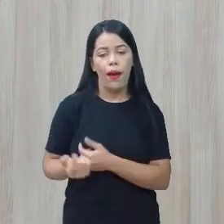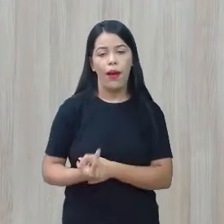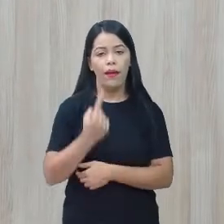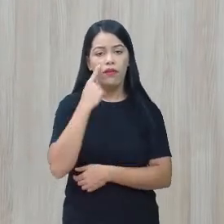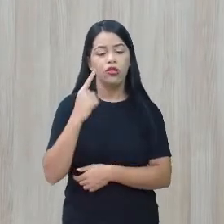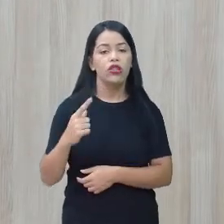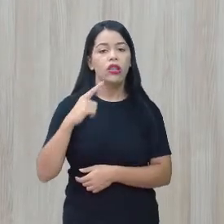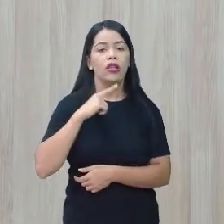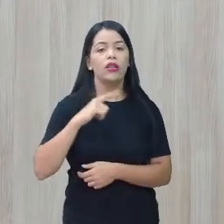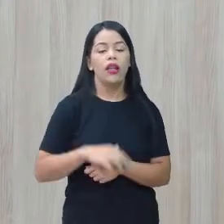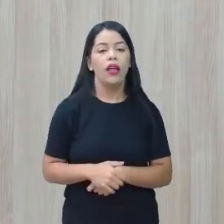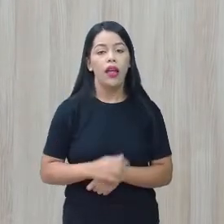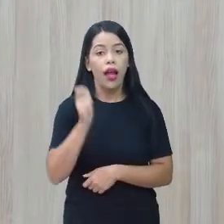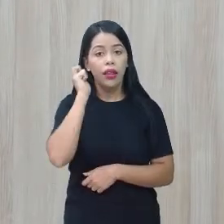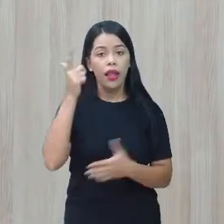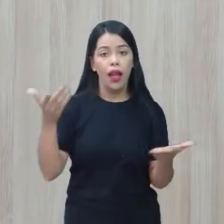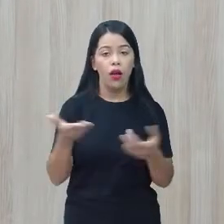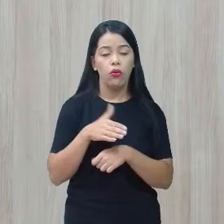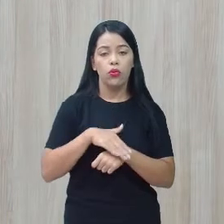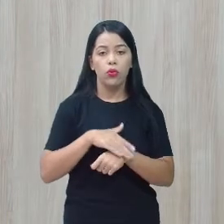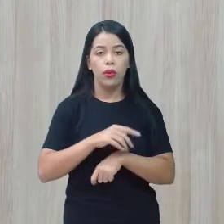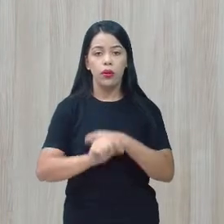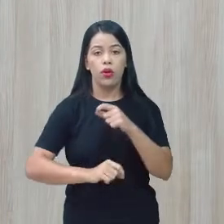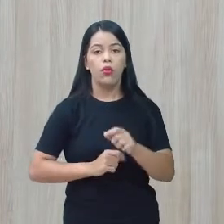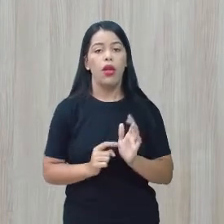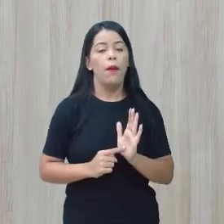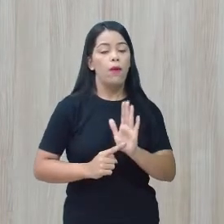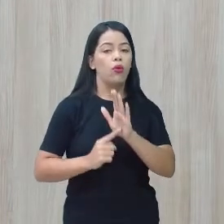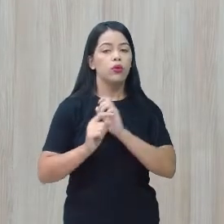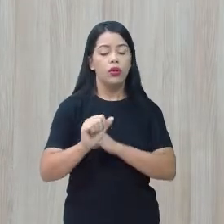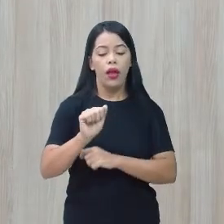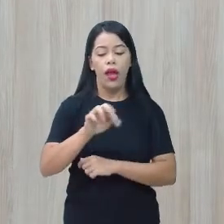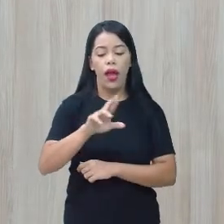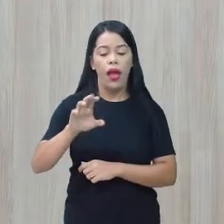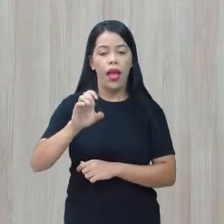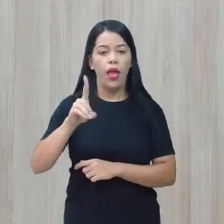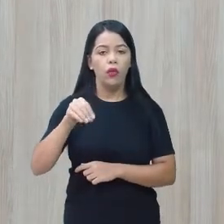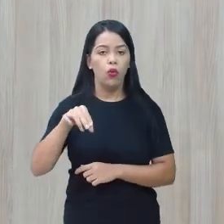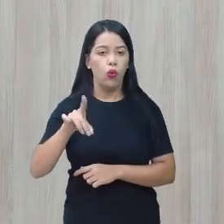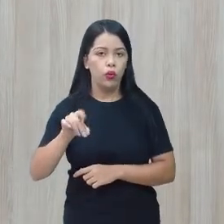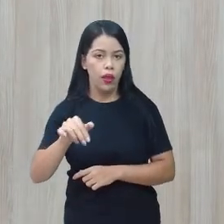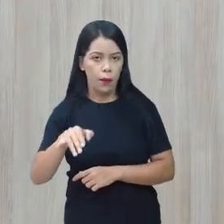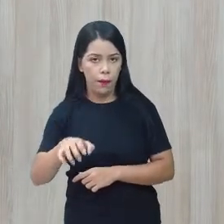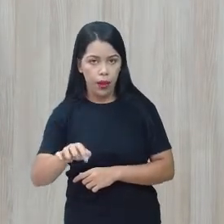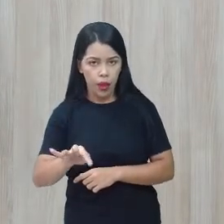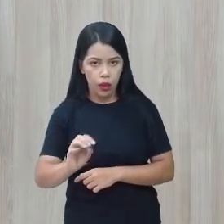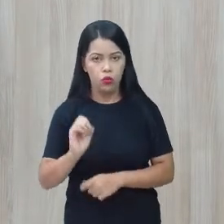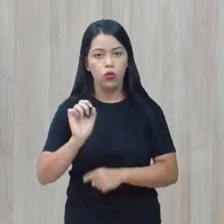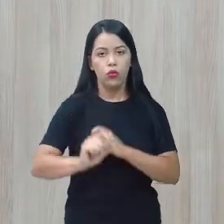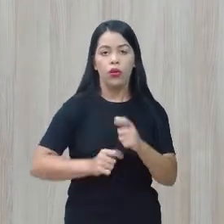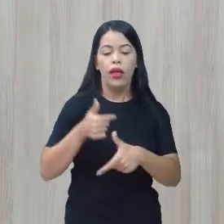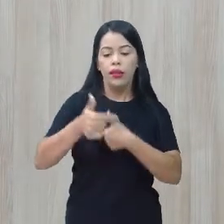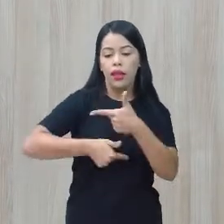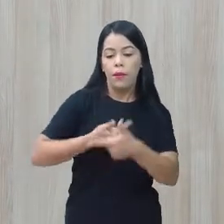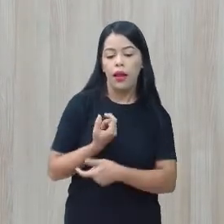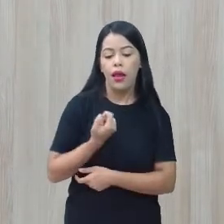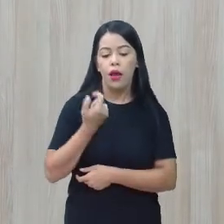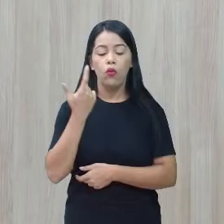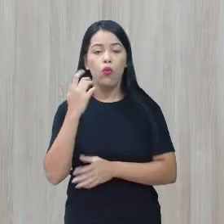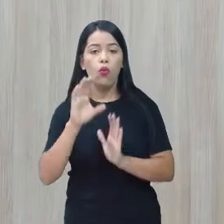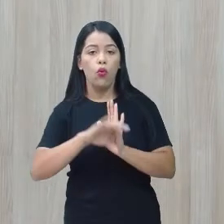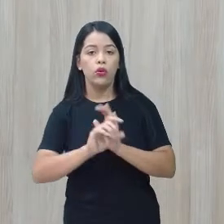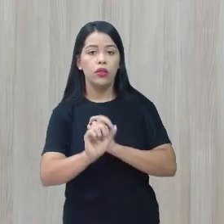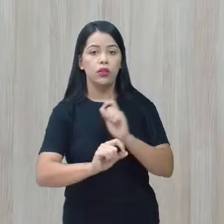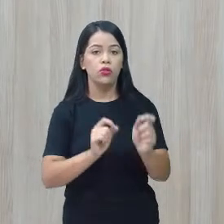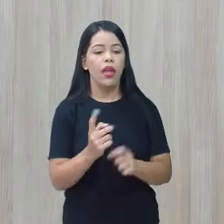a ideia, nesse momento, trazer o arredondamento para o nosso contexto é trabalhar com essa noção de é um valor que eu posso